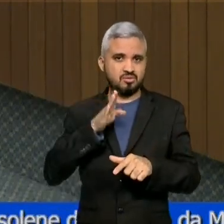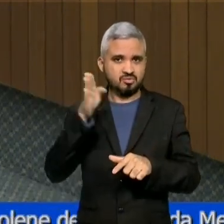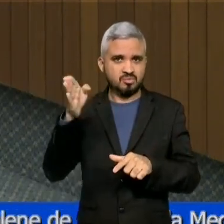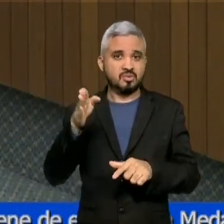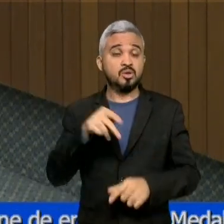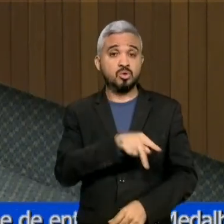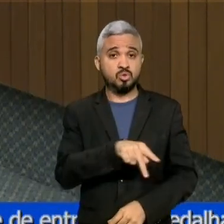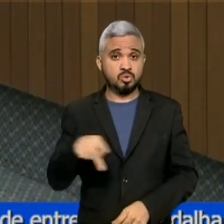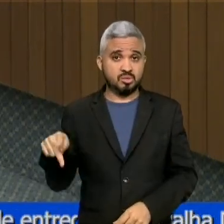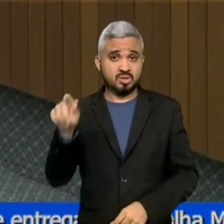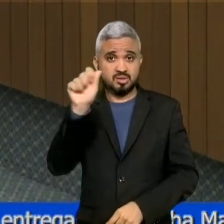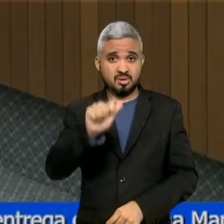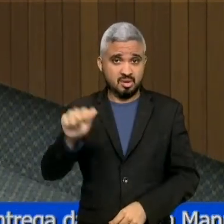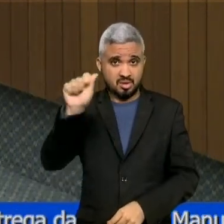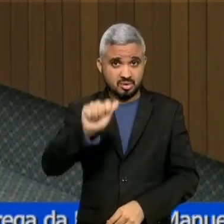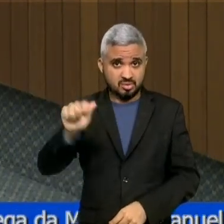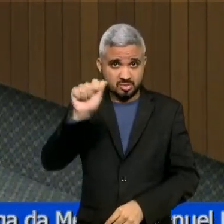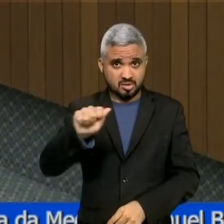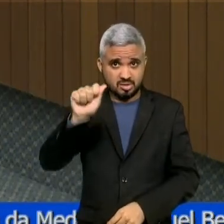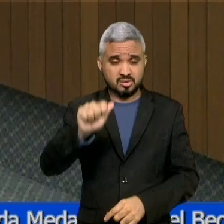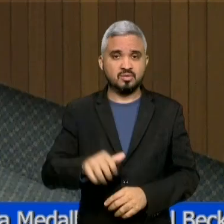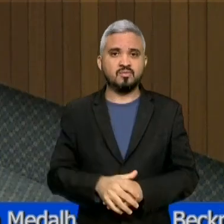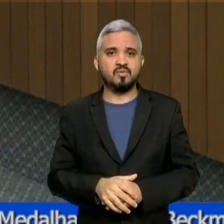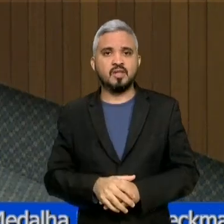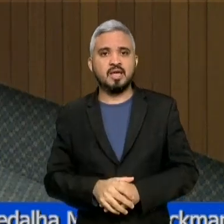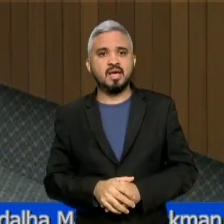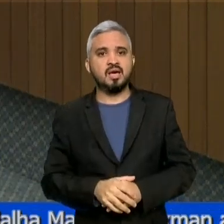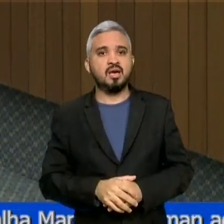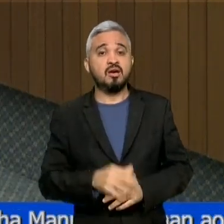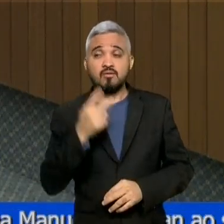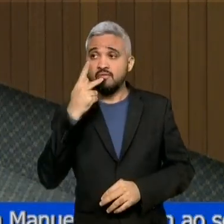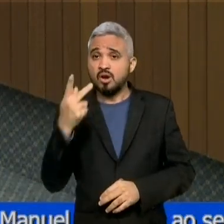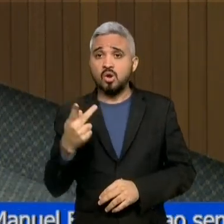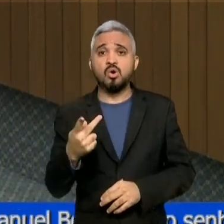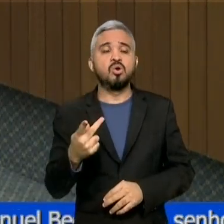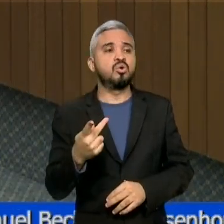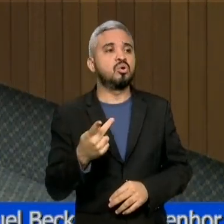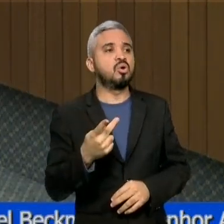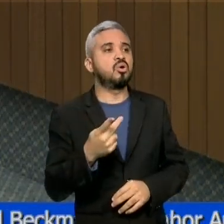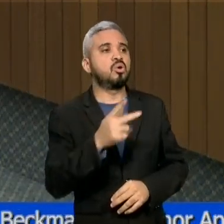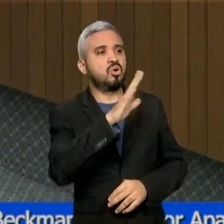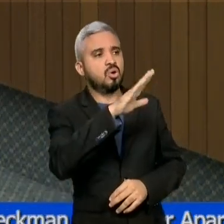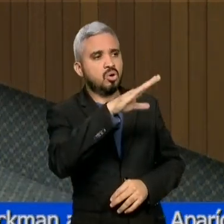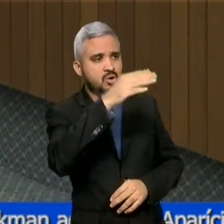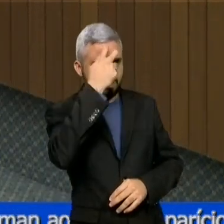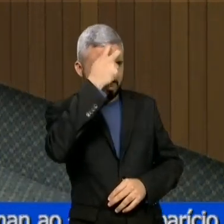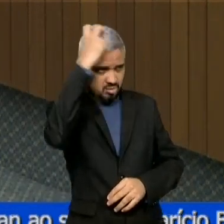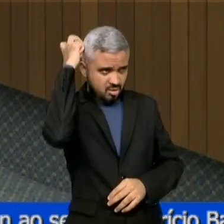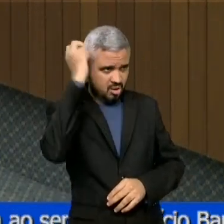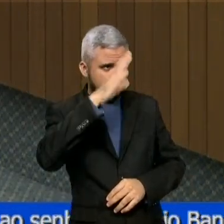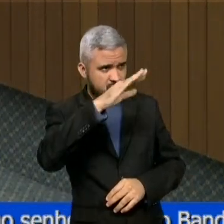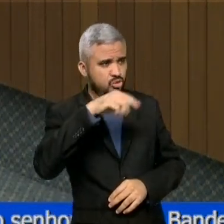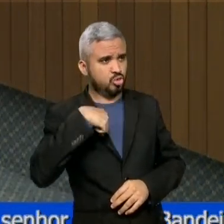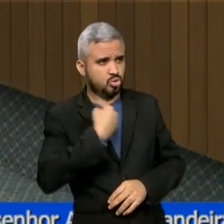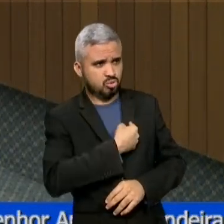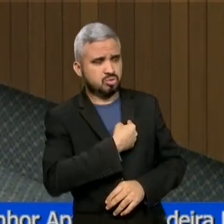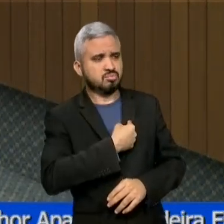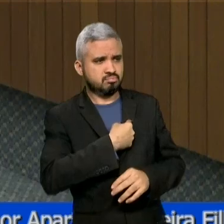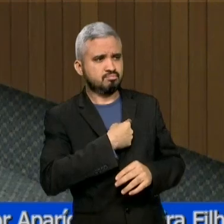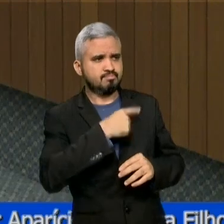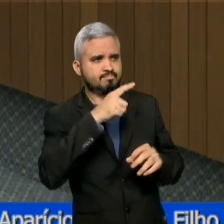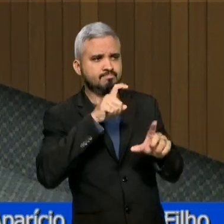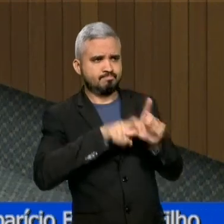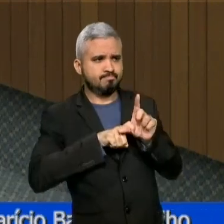falou, olha, a gente tem um débito. Desse jeito, a gente tem um débito com você, deputado Neto, porque você adotou